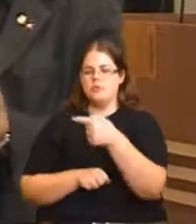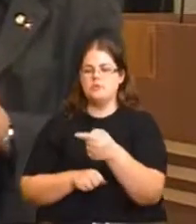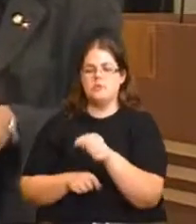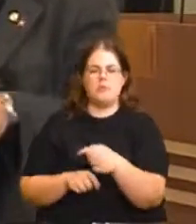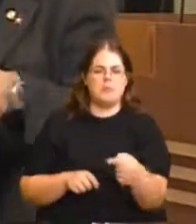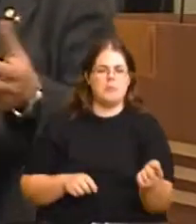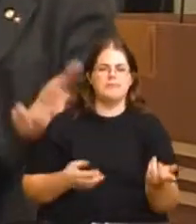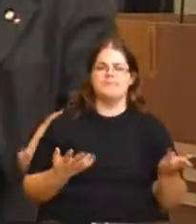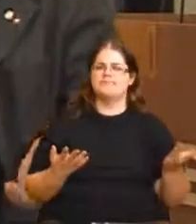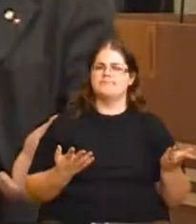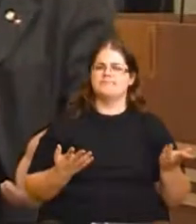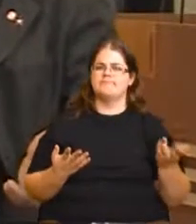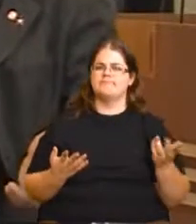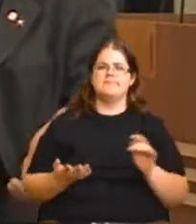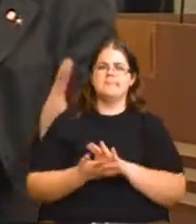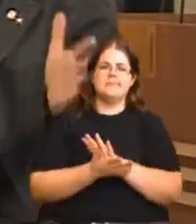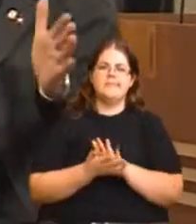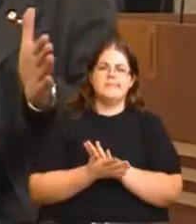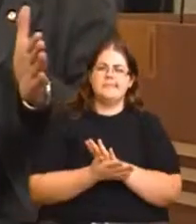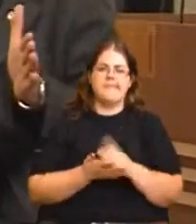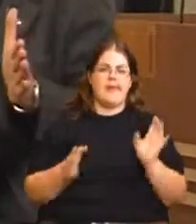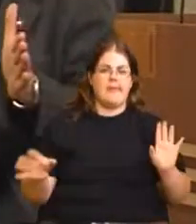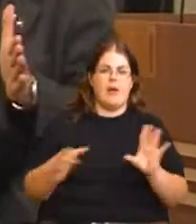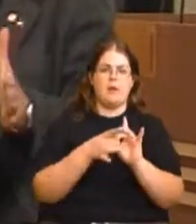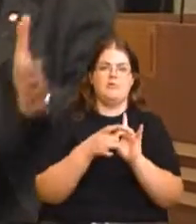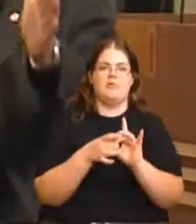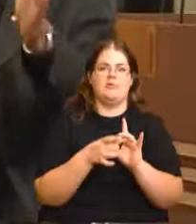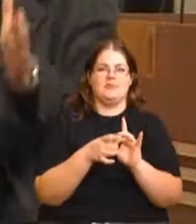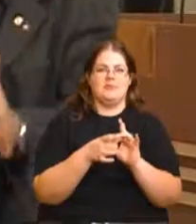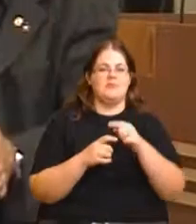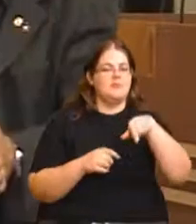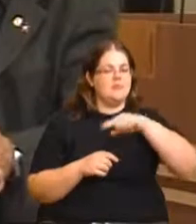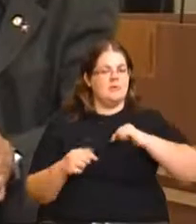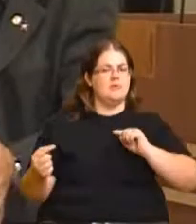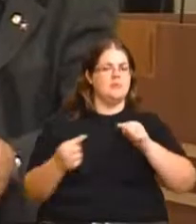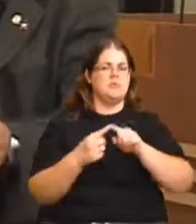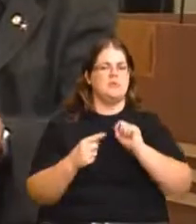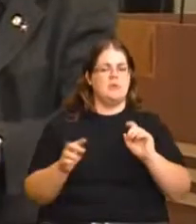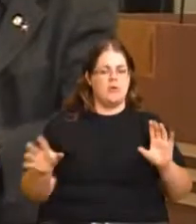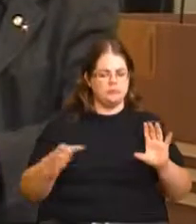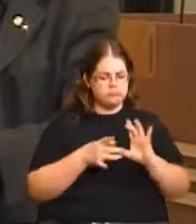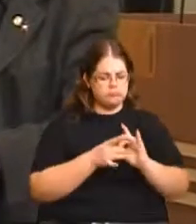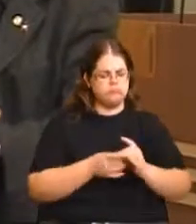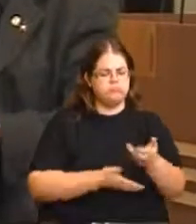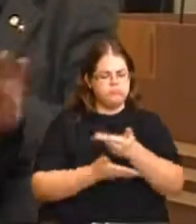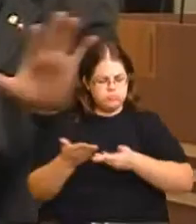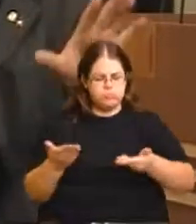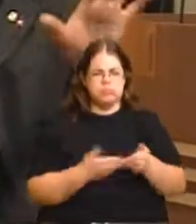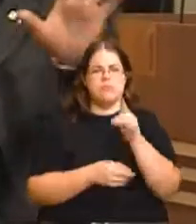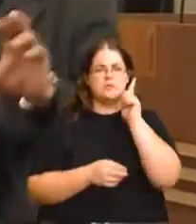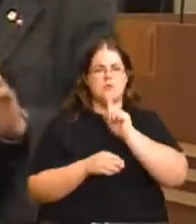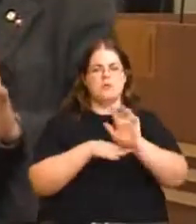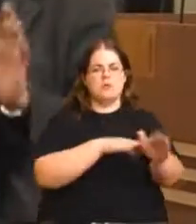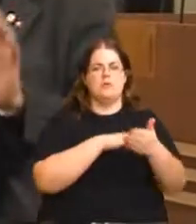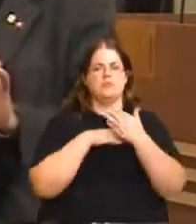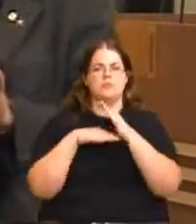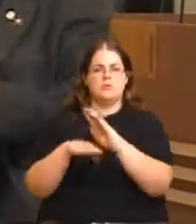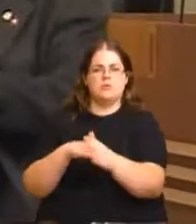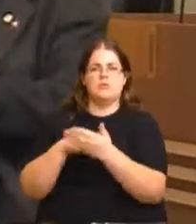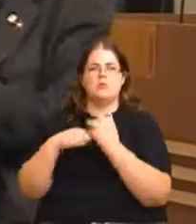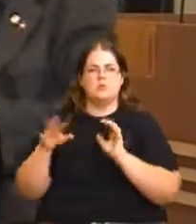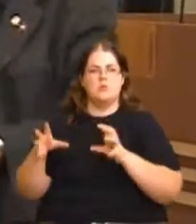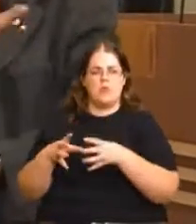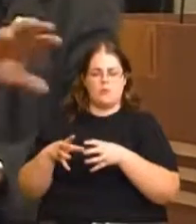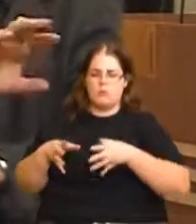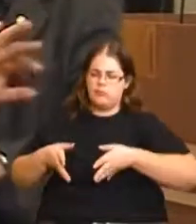outro fica... Então não dá. Então, o nosso objetivo sempre foi concentrar, porque a gente consegue controlar melhor, e fazer